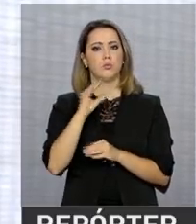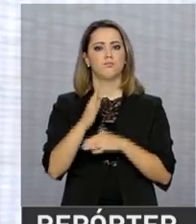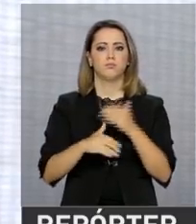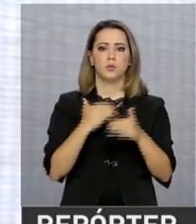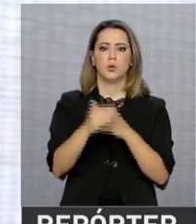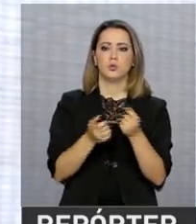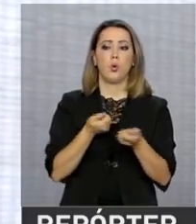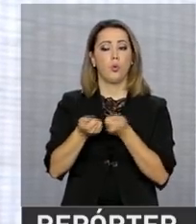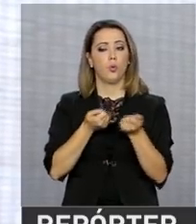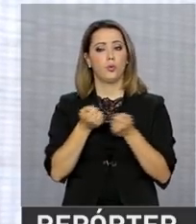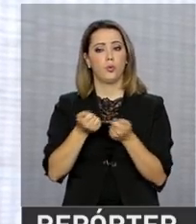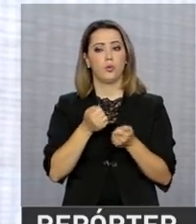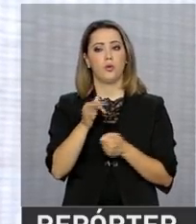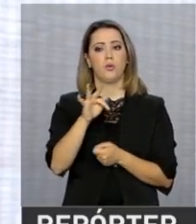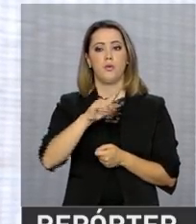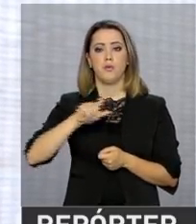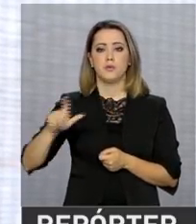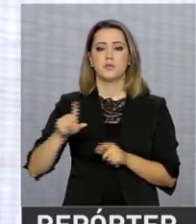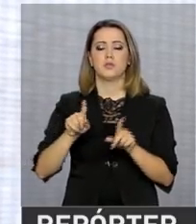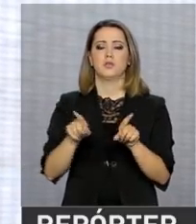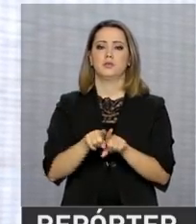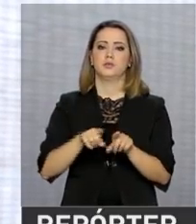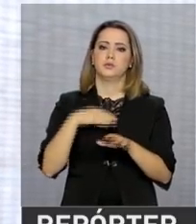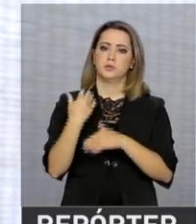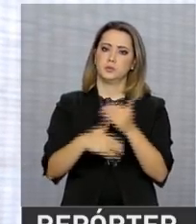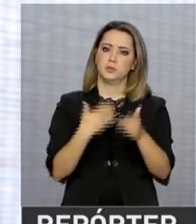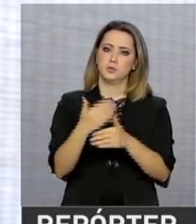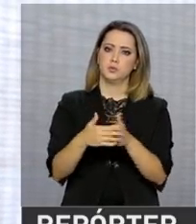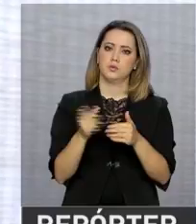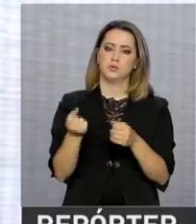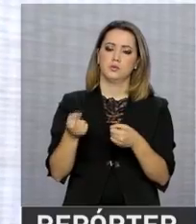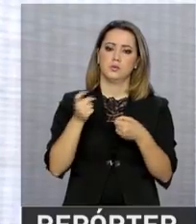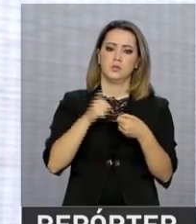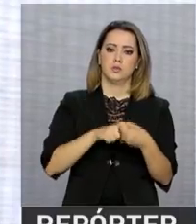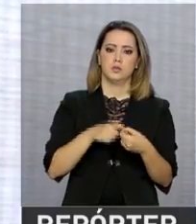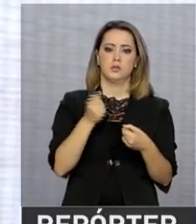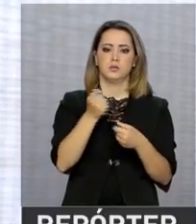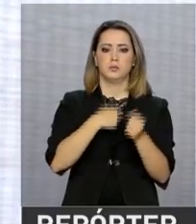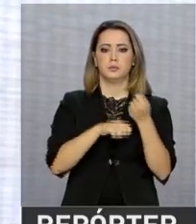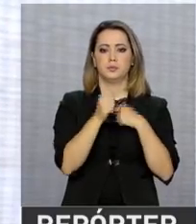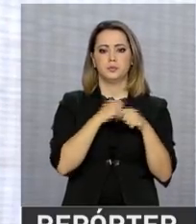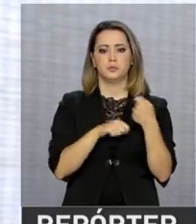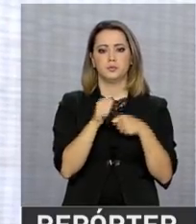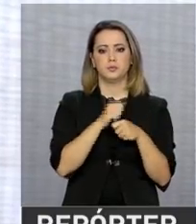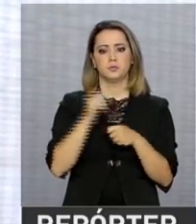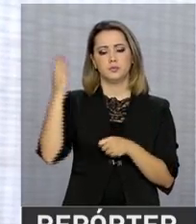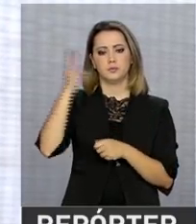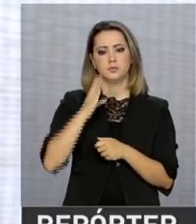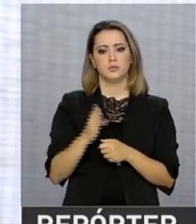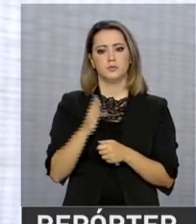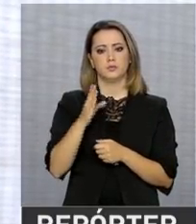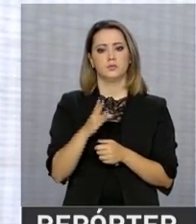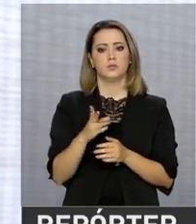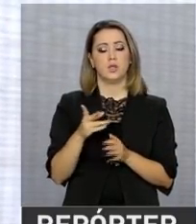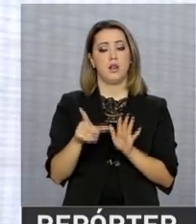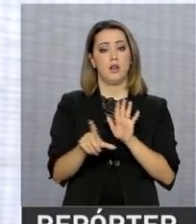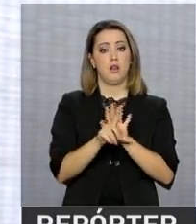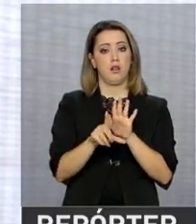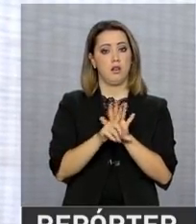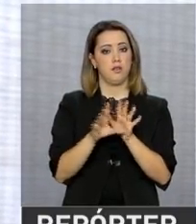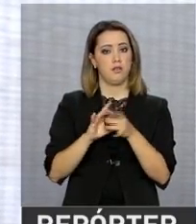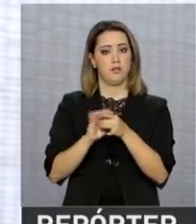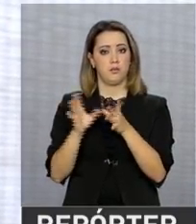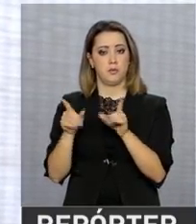fiscal que tá sendo implementado e também paraa manutenção da trajetória de recuperação da economia brasileira. O decreto